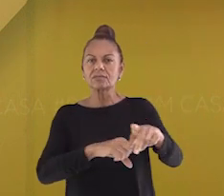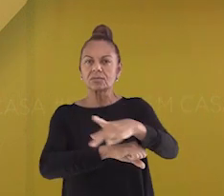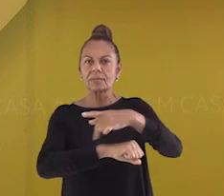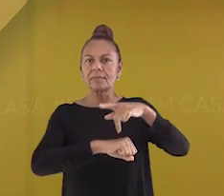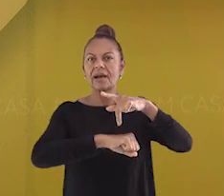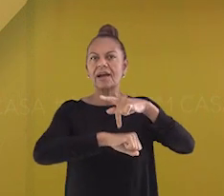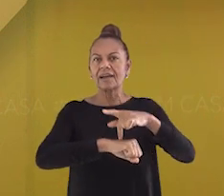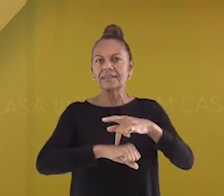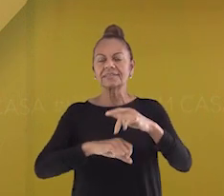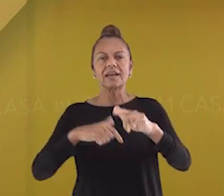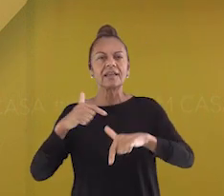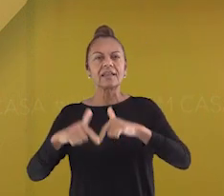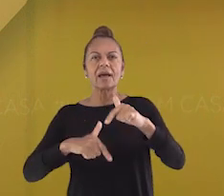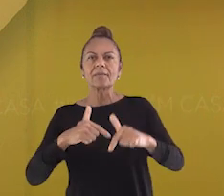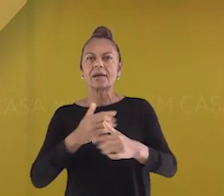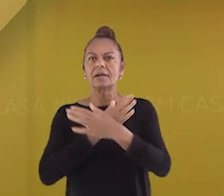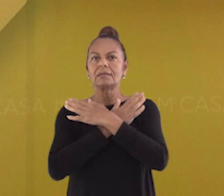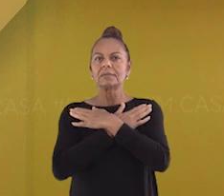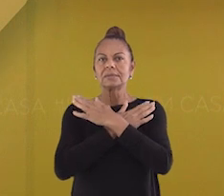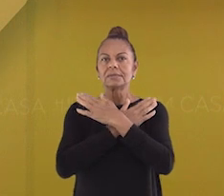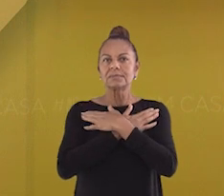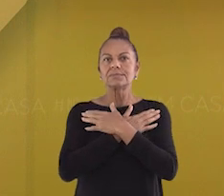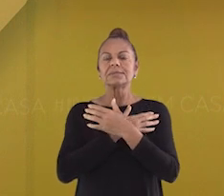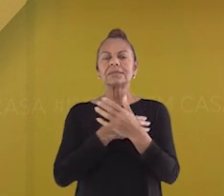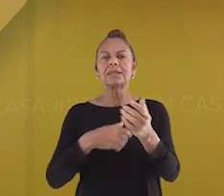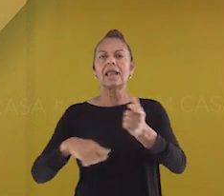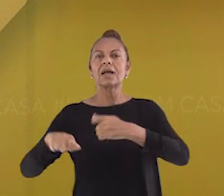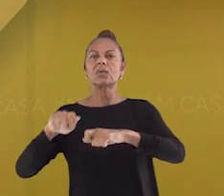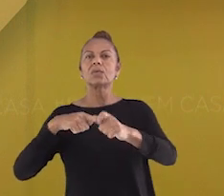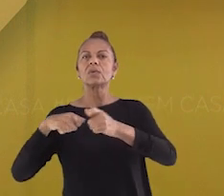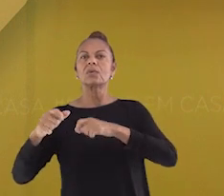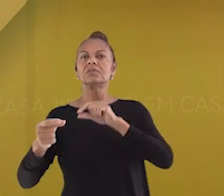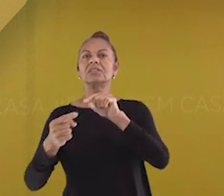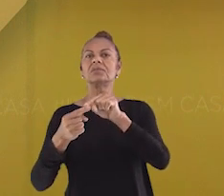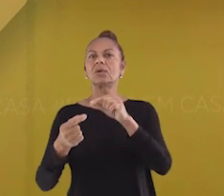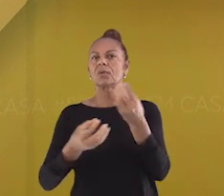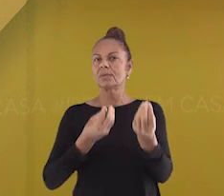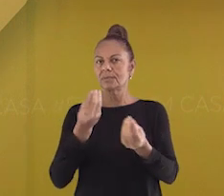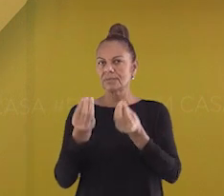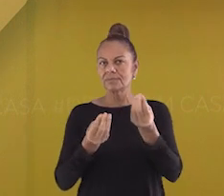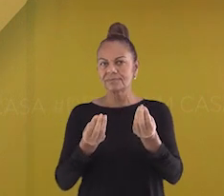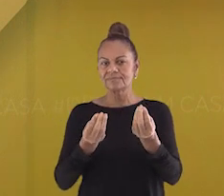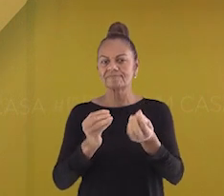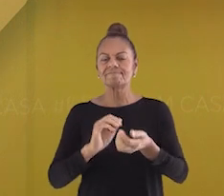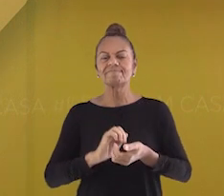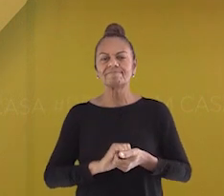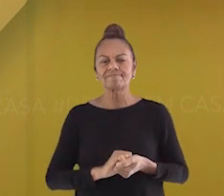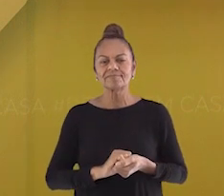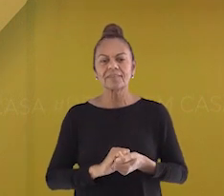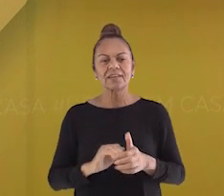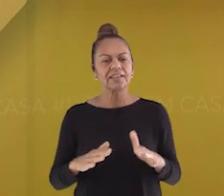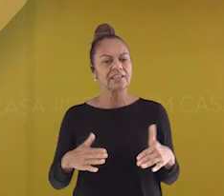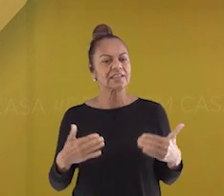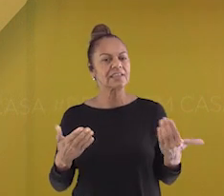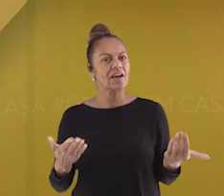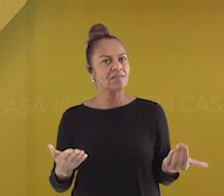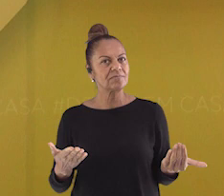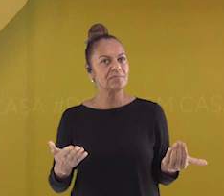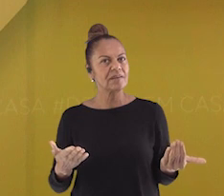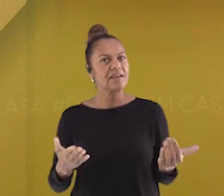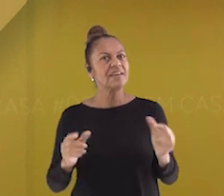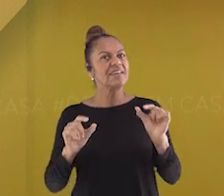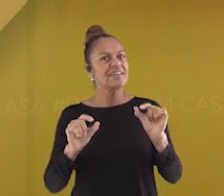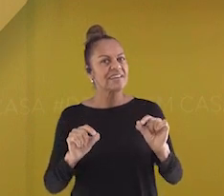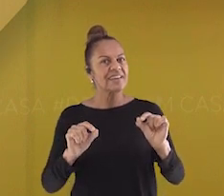na economia. Bom, não é segredo para ninguém que quem faz as engrenagens do mundo